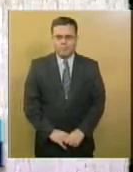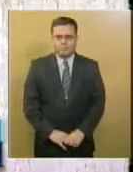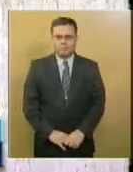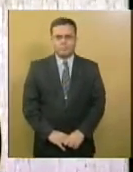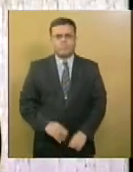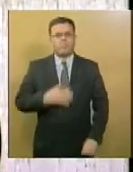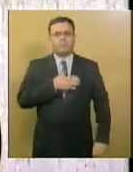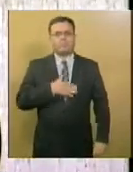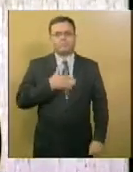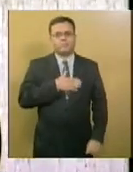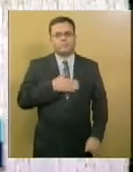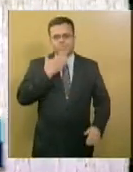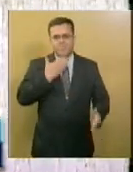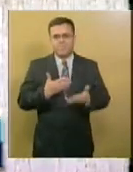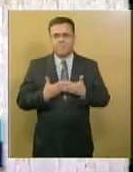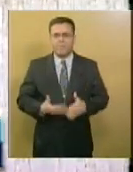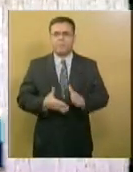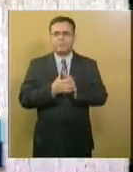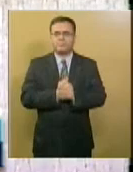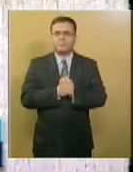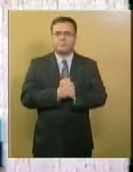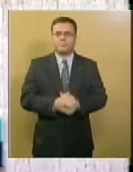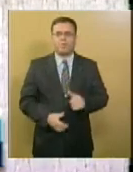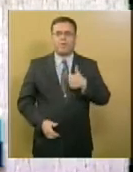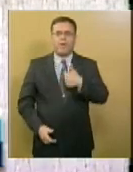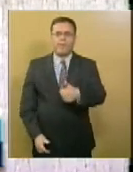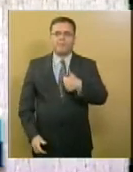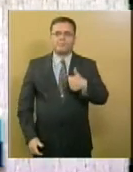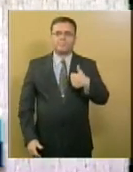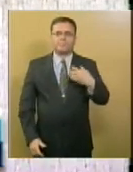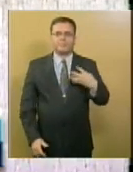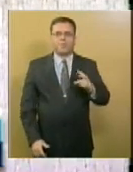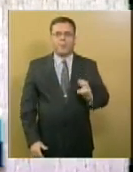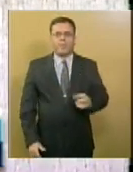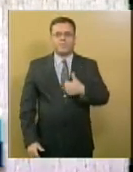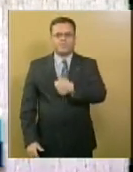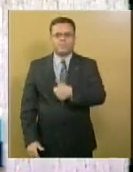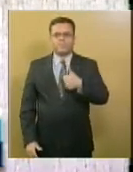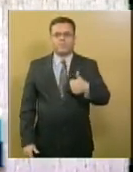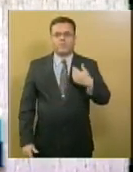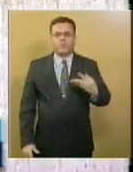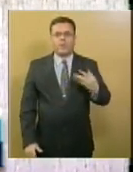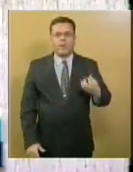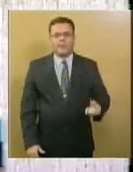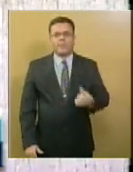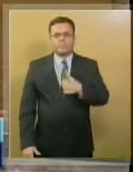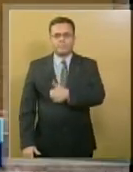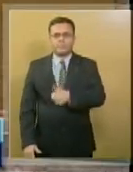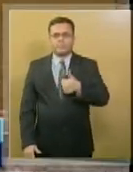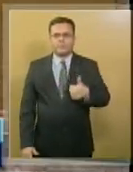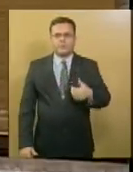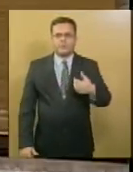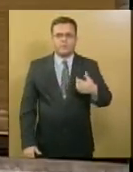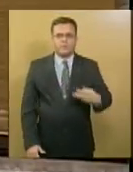Em apreciação aos requerimentos de número 1145, 1146, 1147,